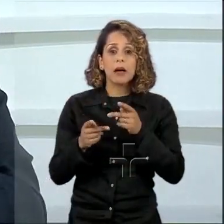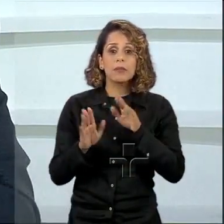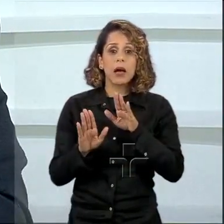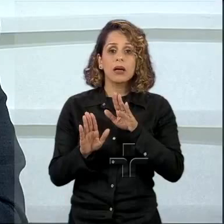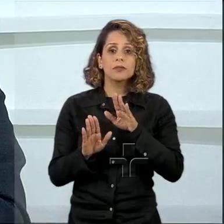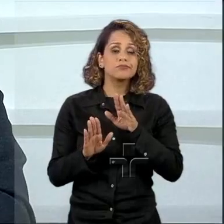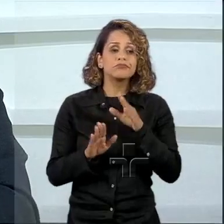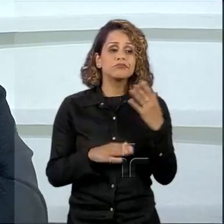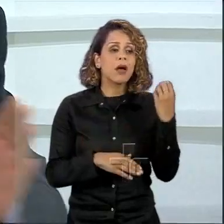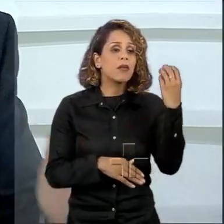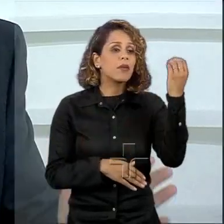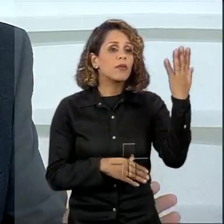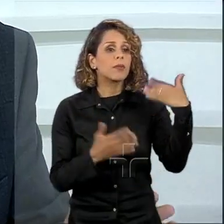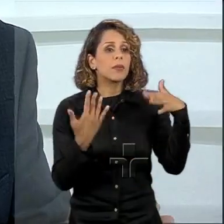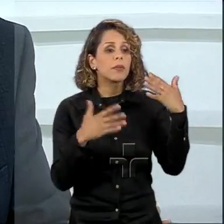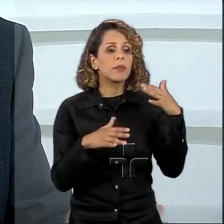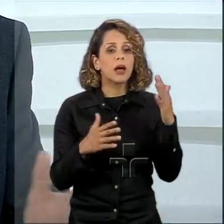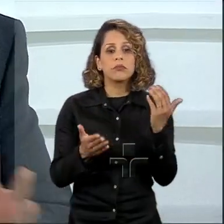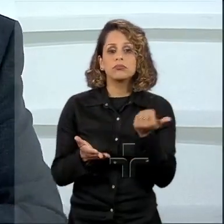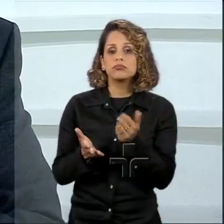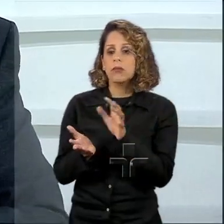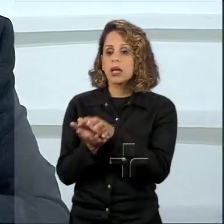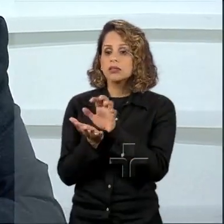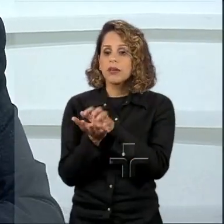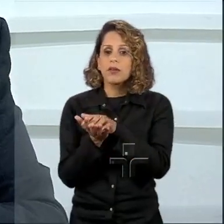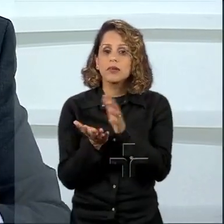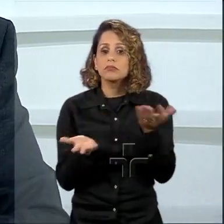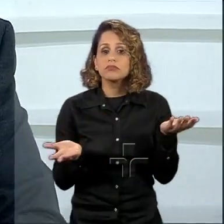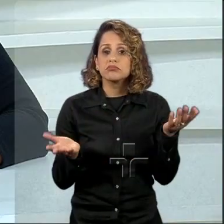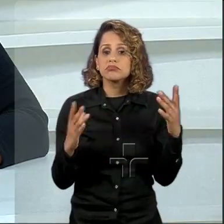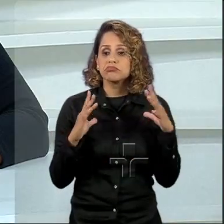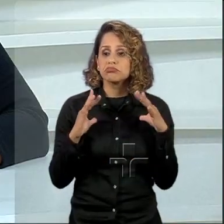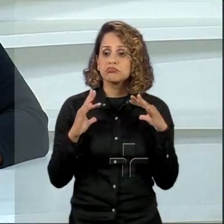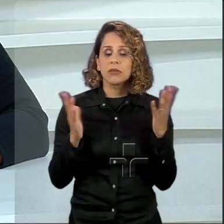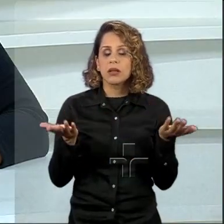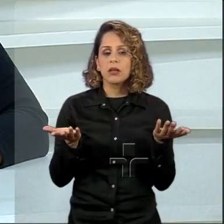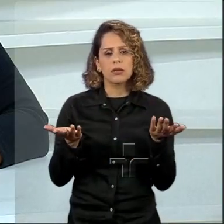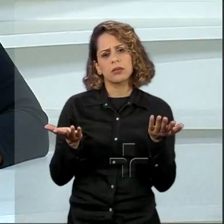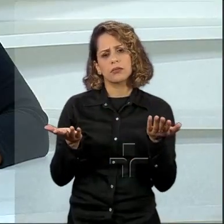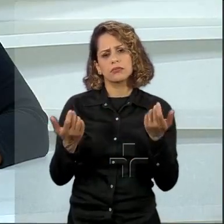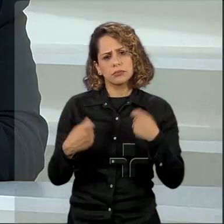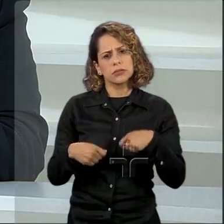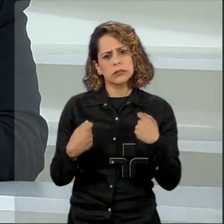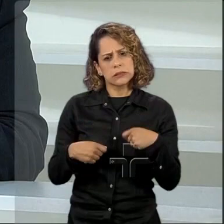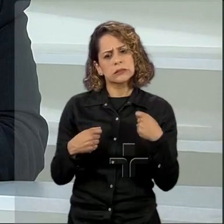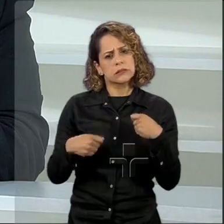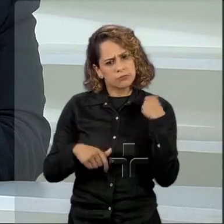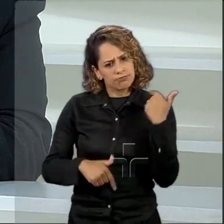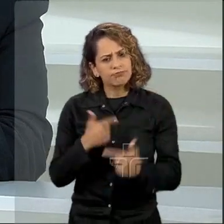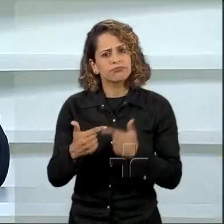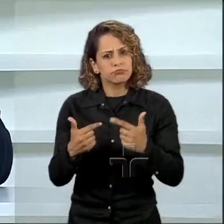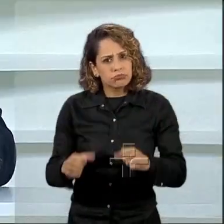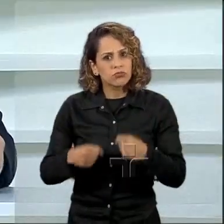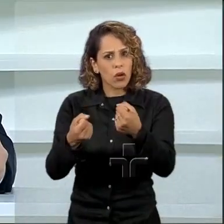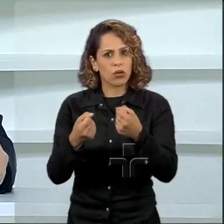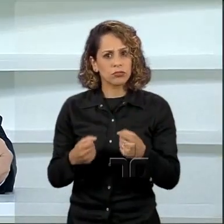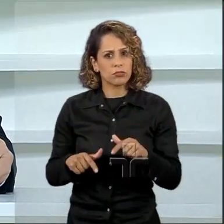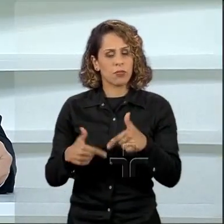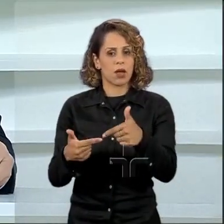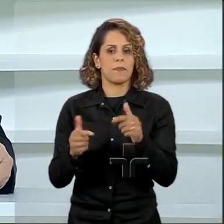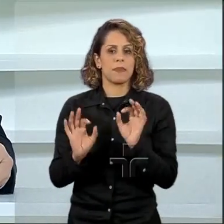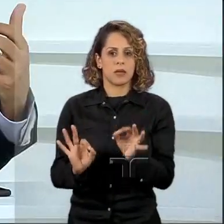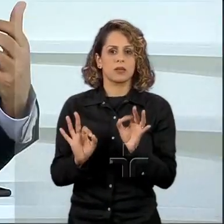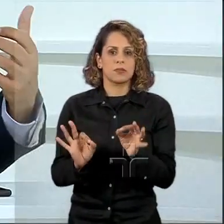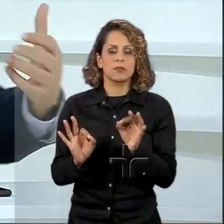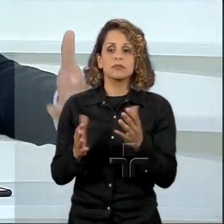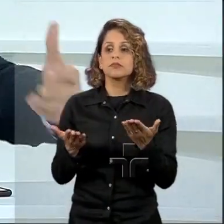praia, não significa nenhum apoio. Tem que fazer isso que você falou. Tem que articular e dar organicidade. Trazer parte do